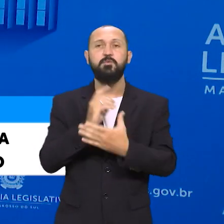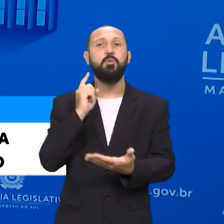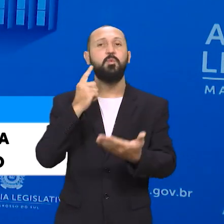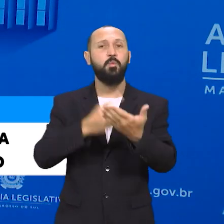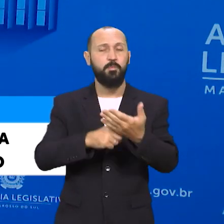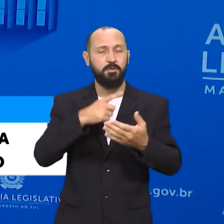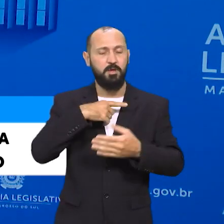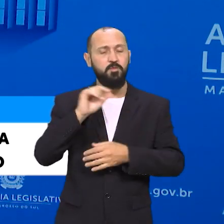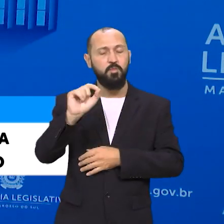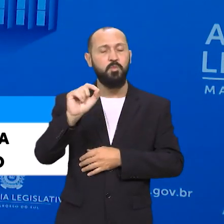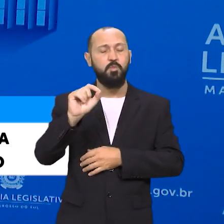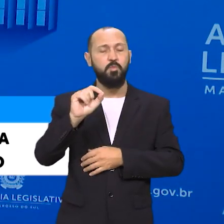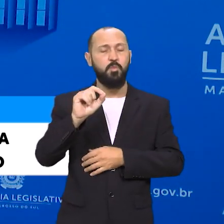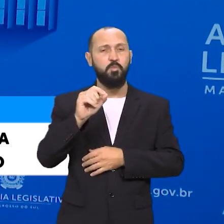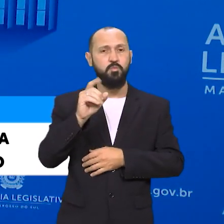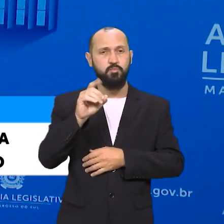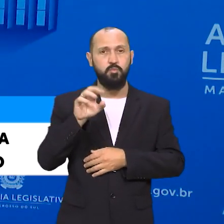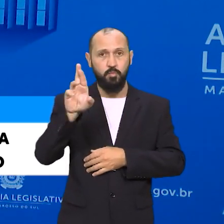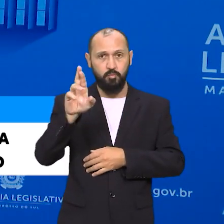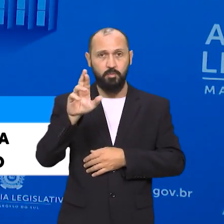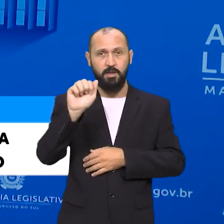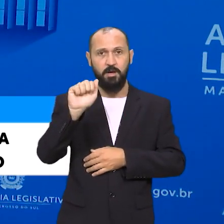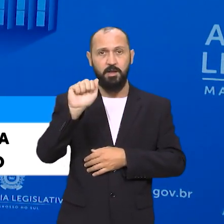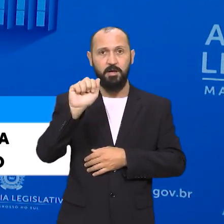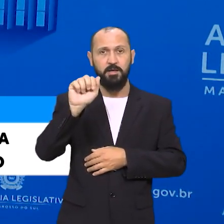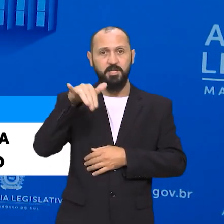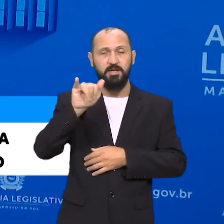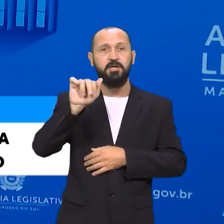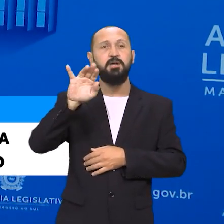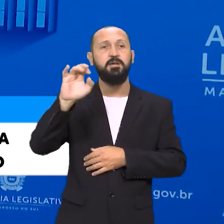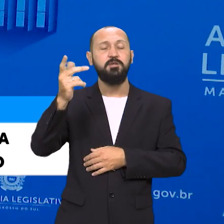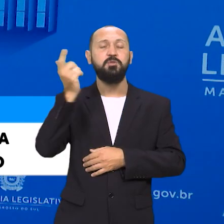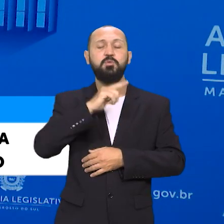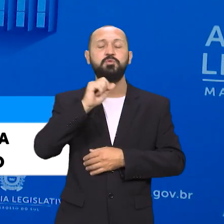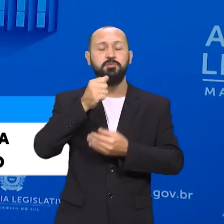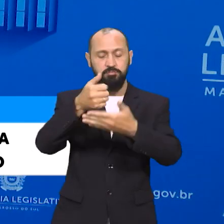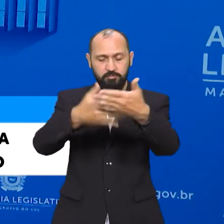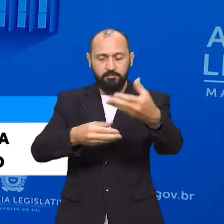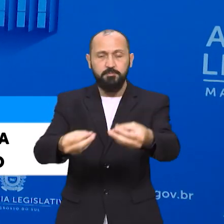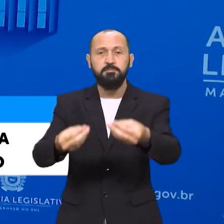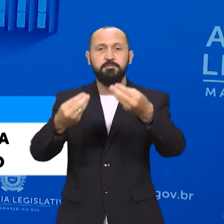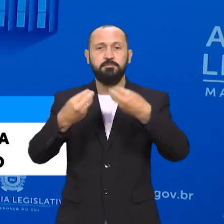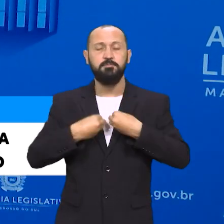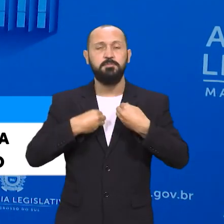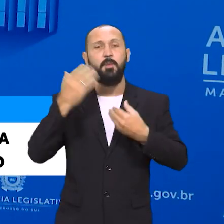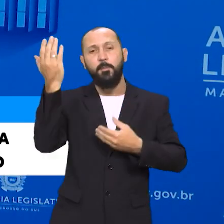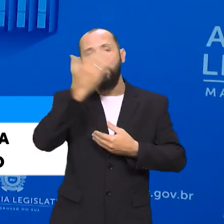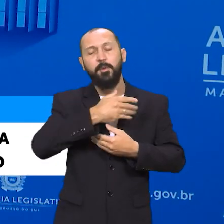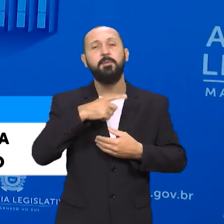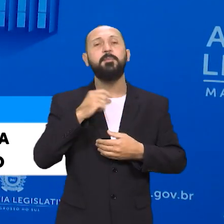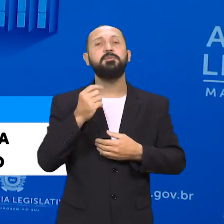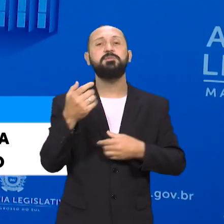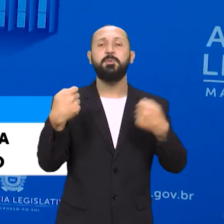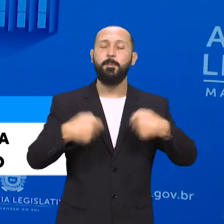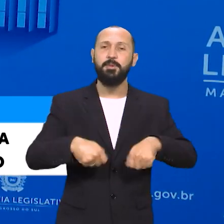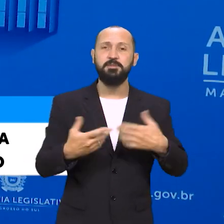com o Dr. Ayashi. Vou fazer alguns ofícios para ele, para que ele responda diretamente para a gente e entregue esses